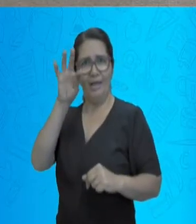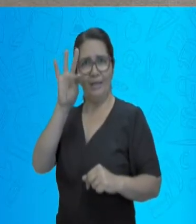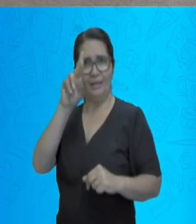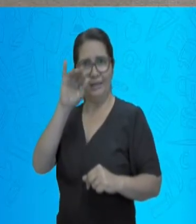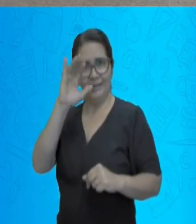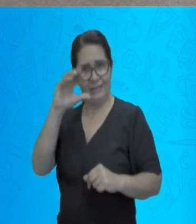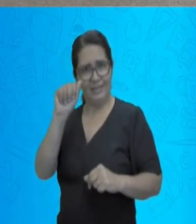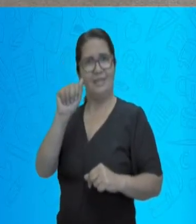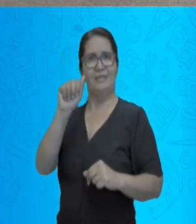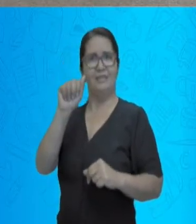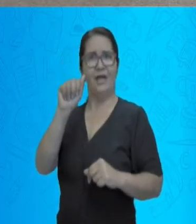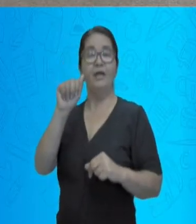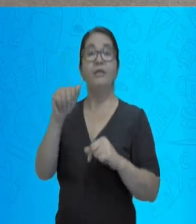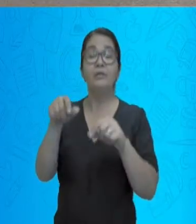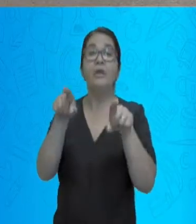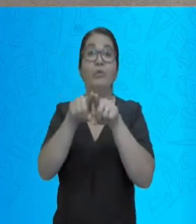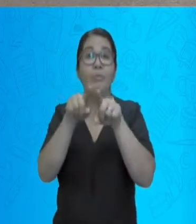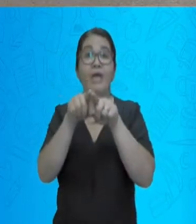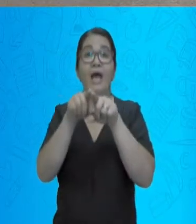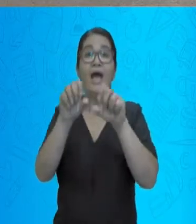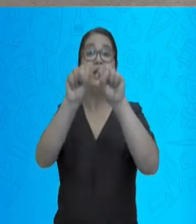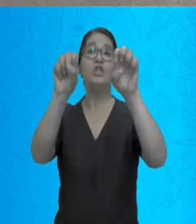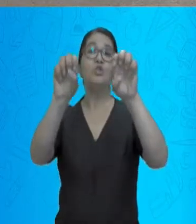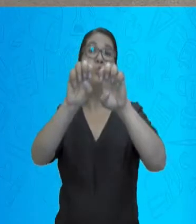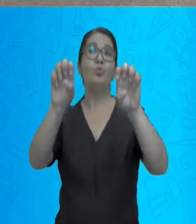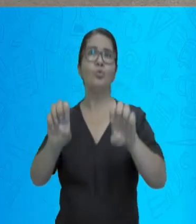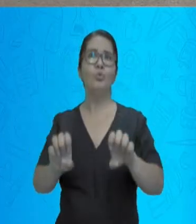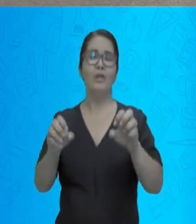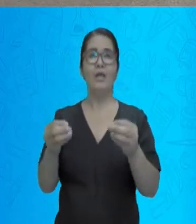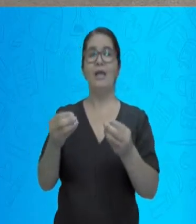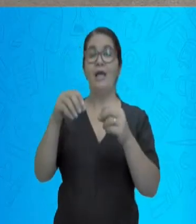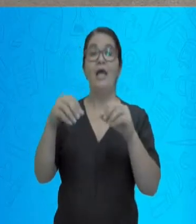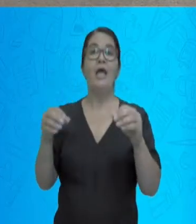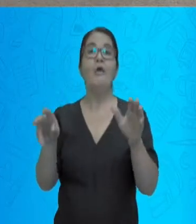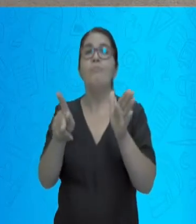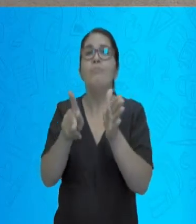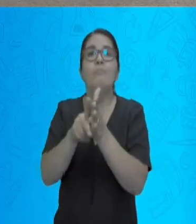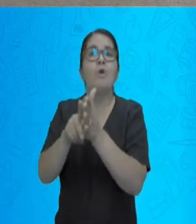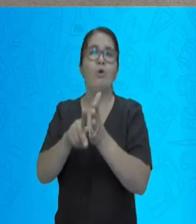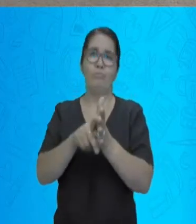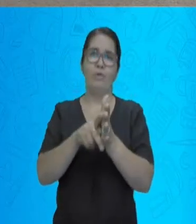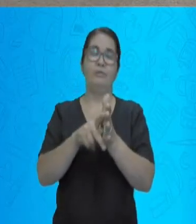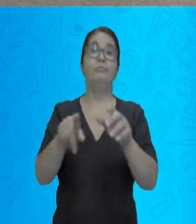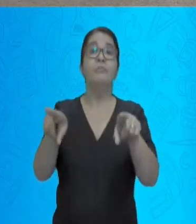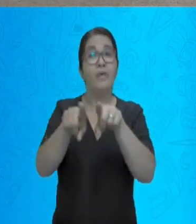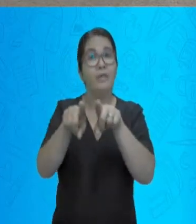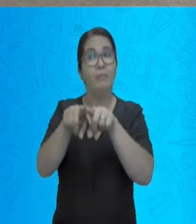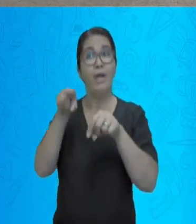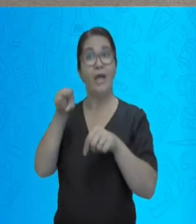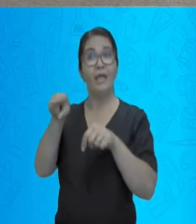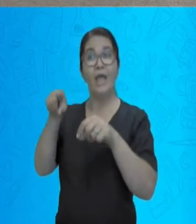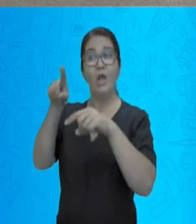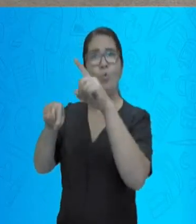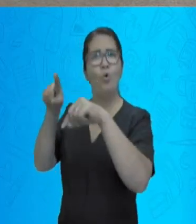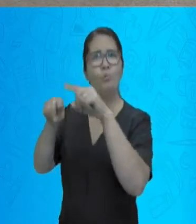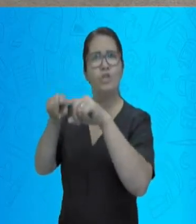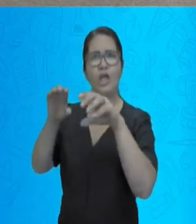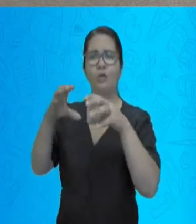um som que sai dela. Já a letra B, B de bola, já é